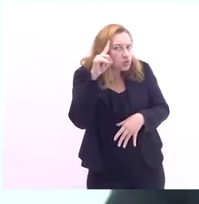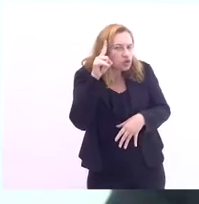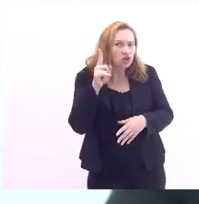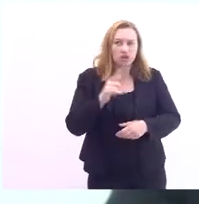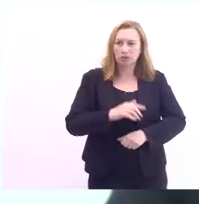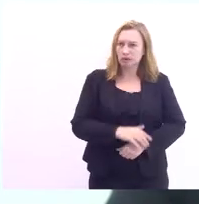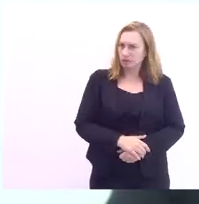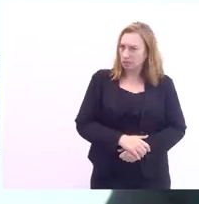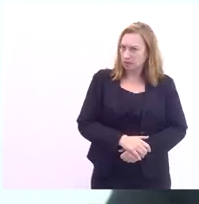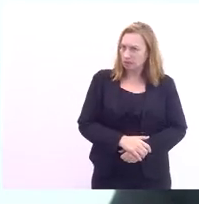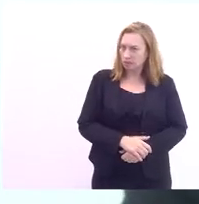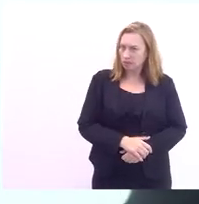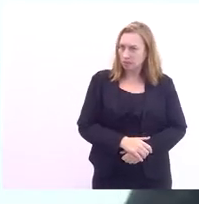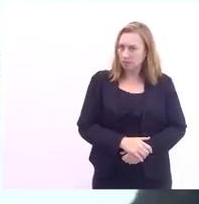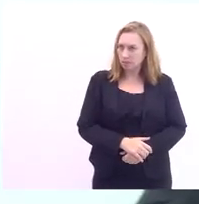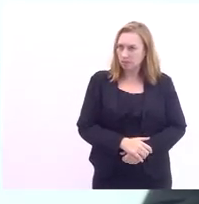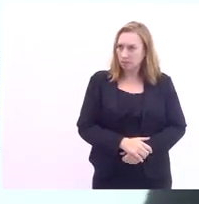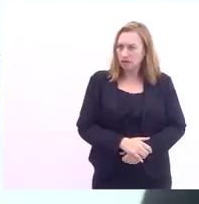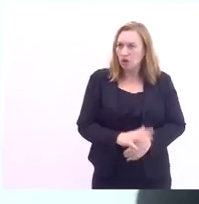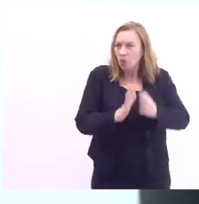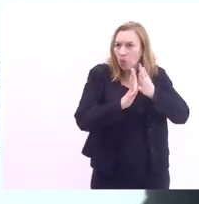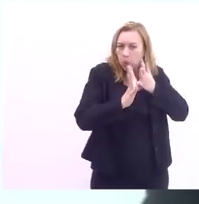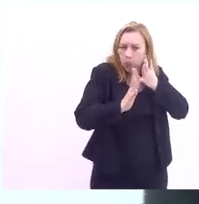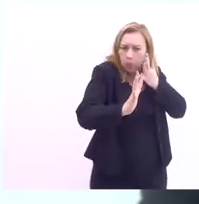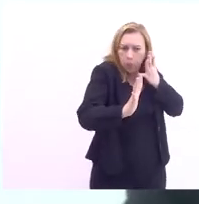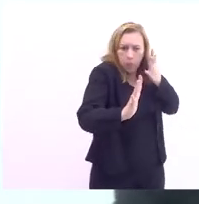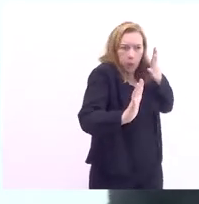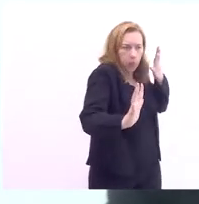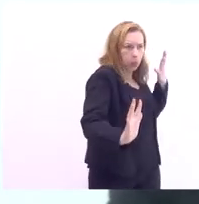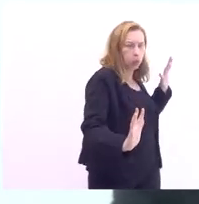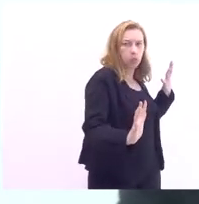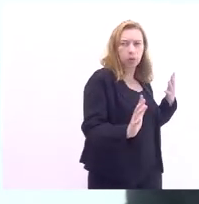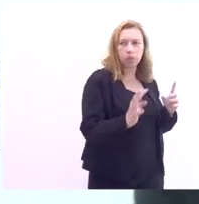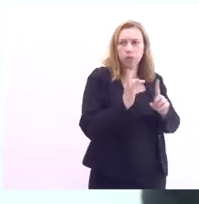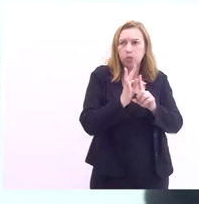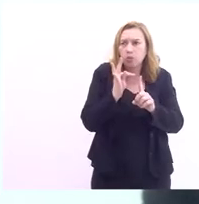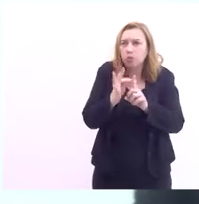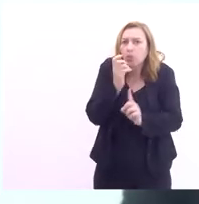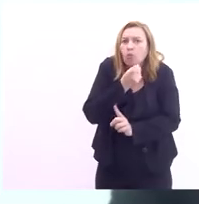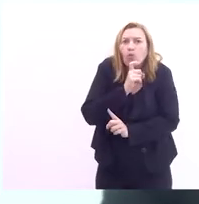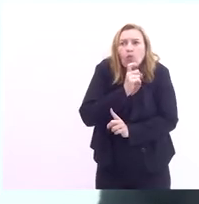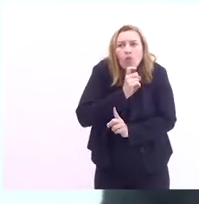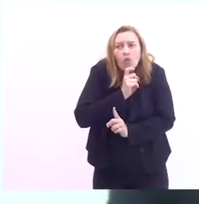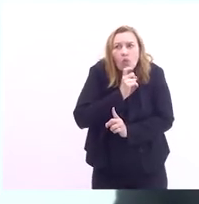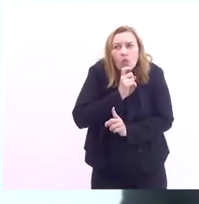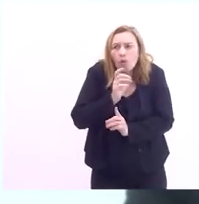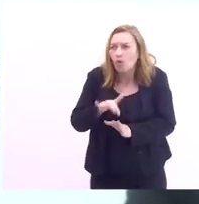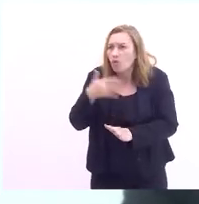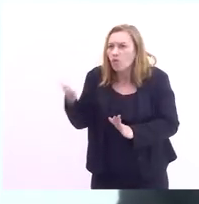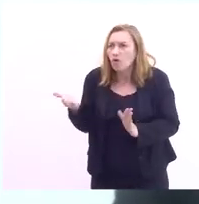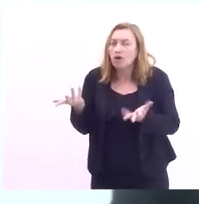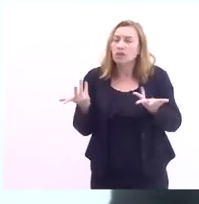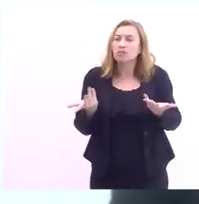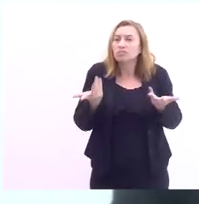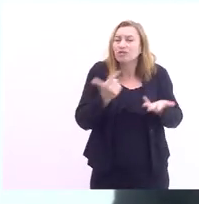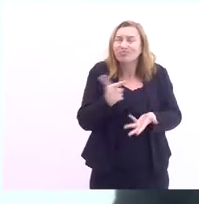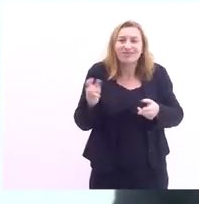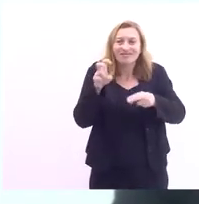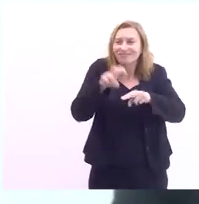não. São filas imensas, Teresópolis faz muito frio, fica no frio do lado de fora, não dá cadeira para